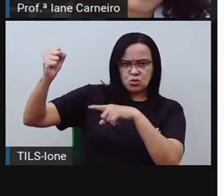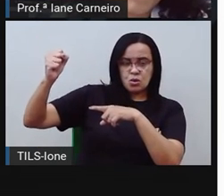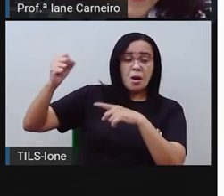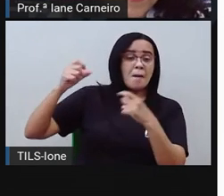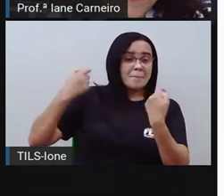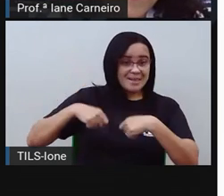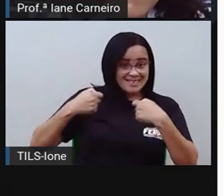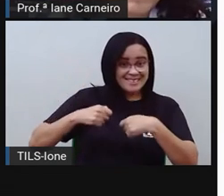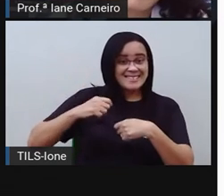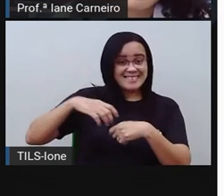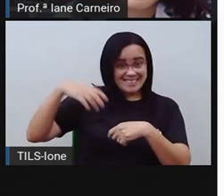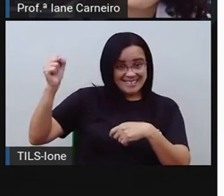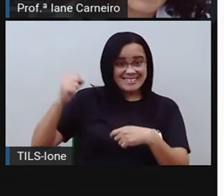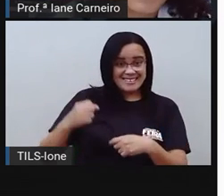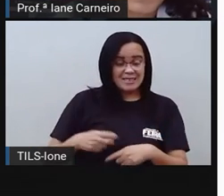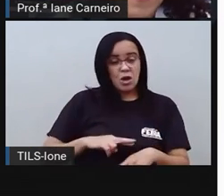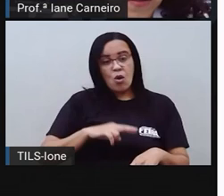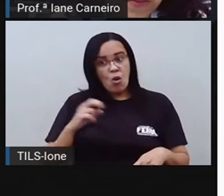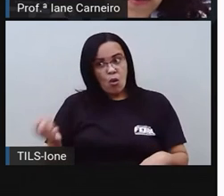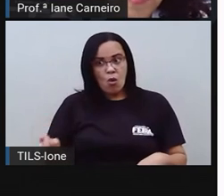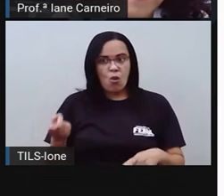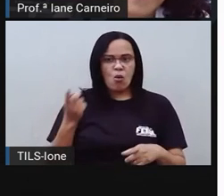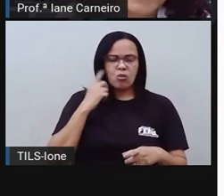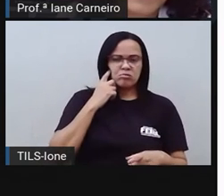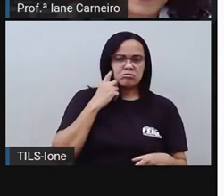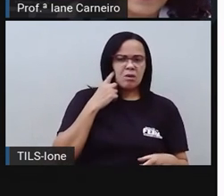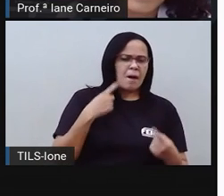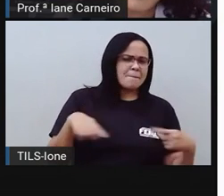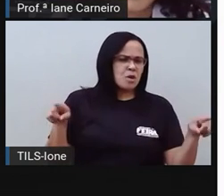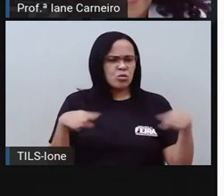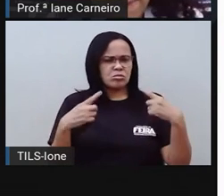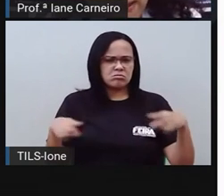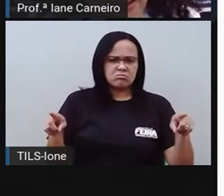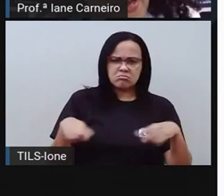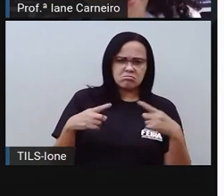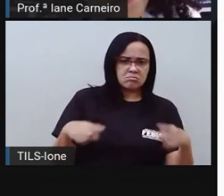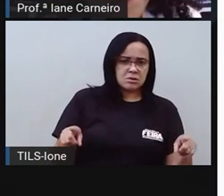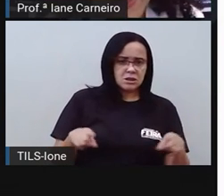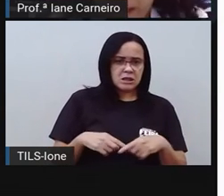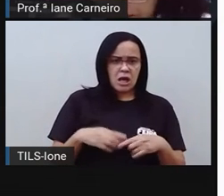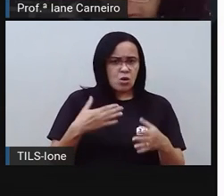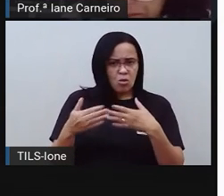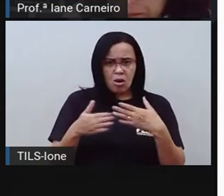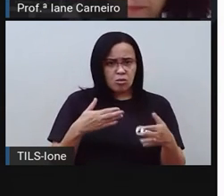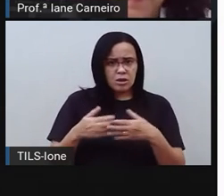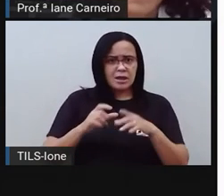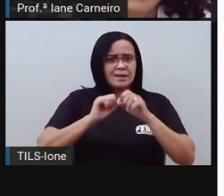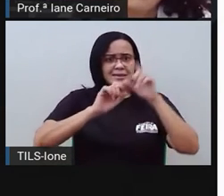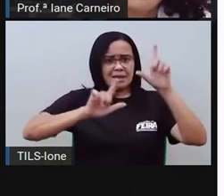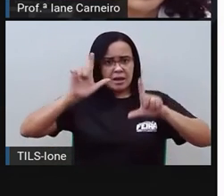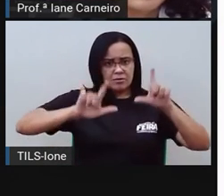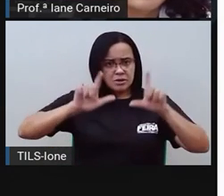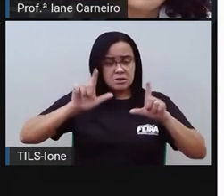algum equipamento e você não está mais usando, você precisa fazer o quê? Apagar, né?